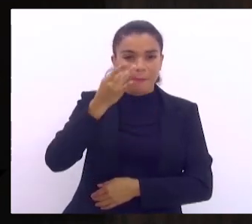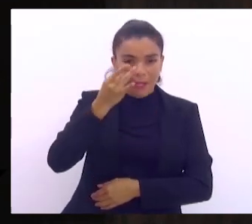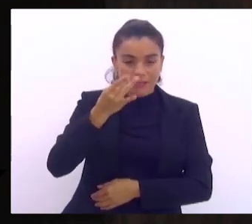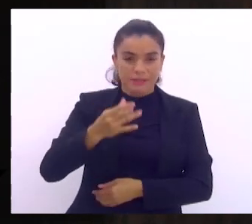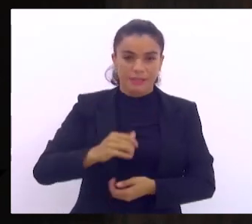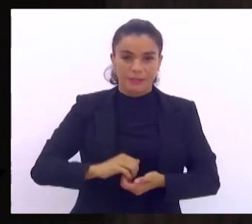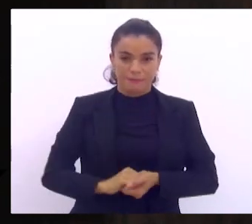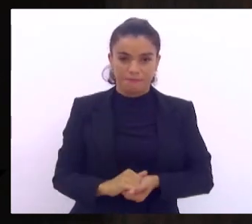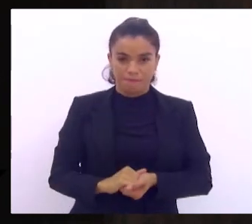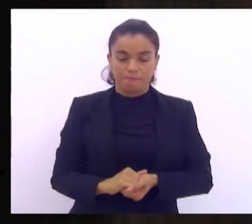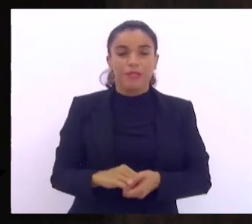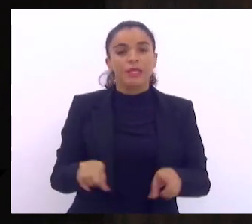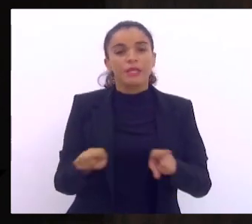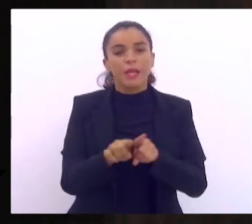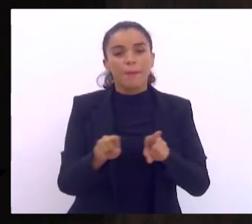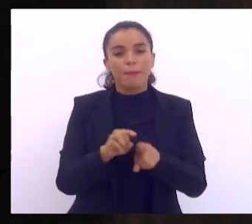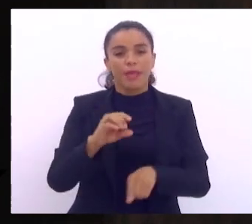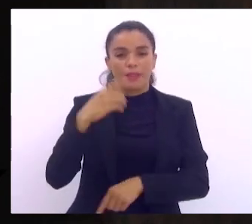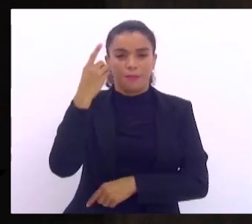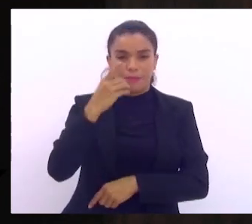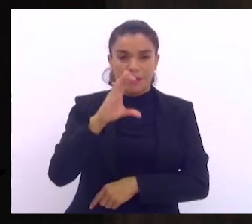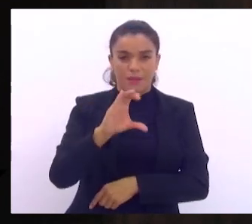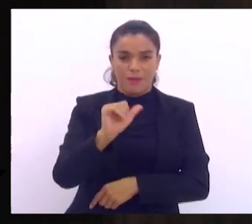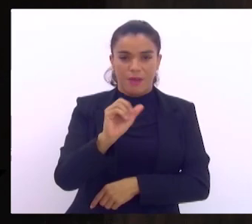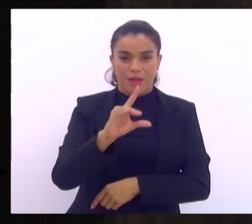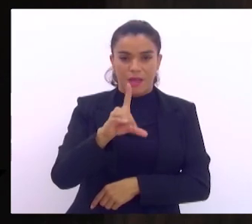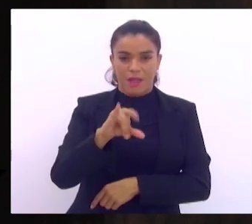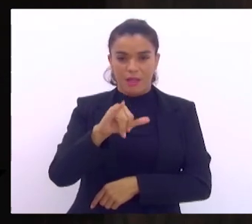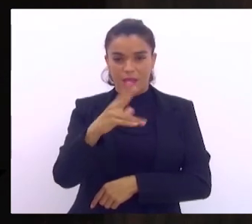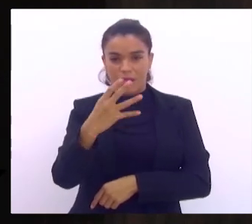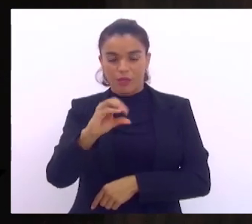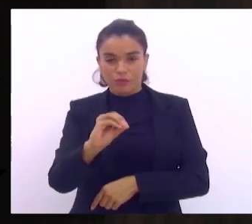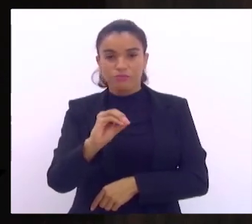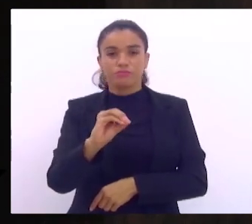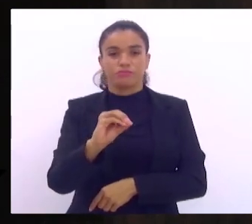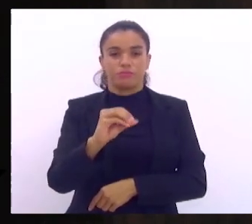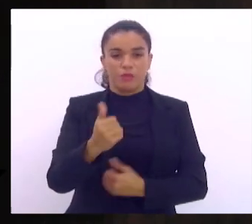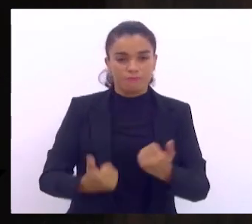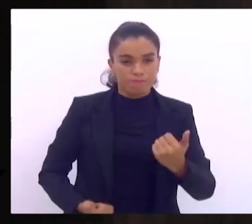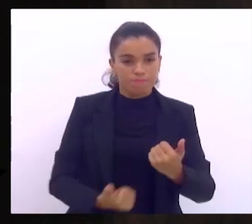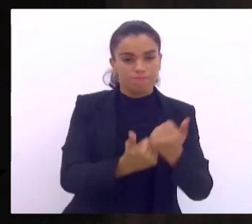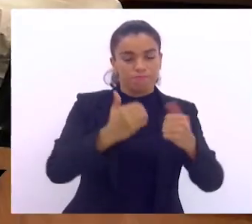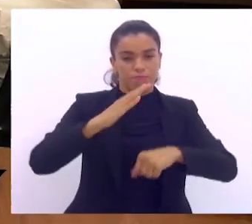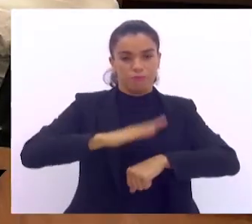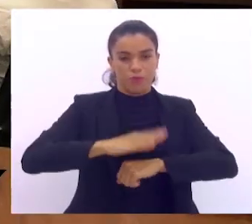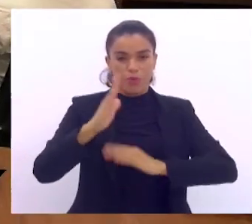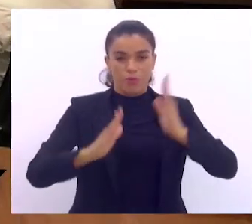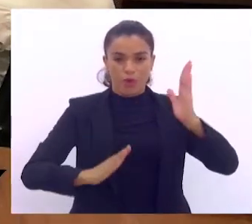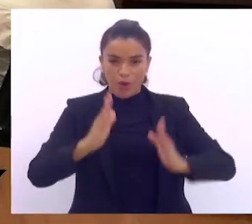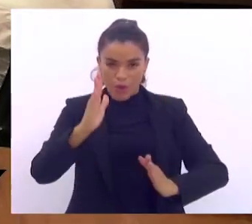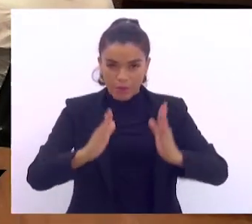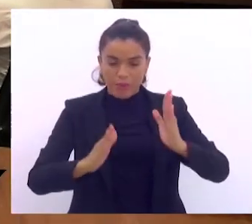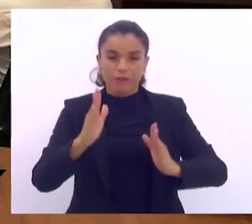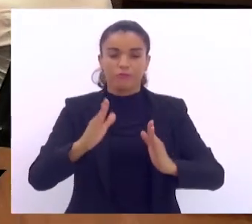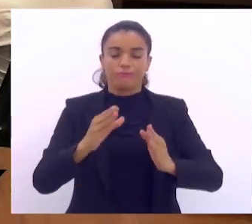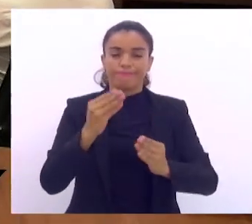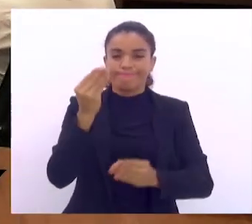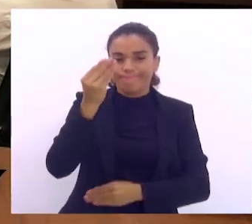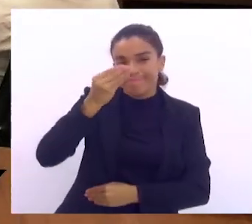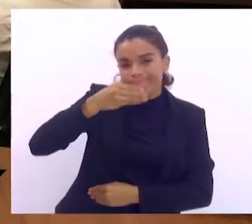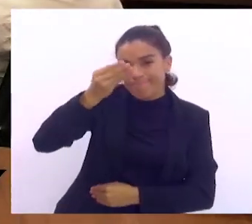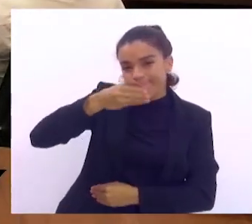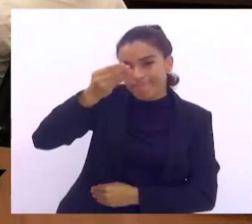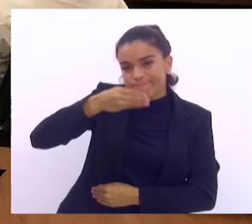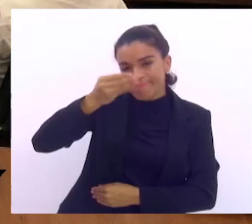audiência pública, ao Carlinhos BNH, pelo fortalecimento nesse momento tão frágil, inclusive,